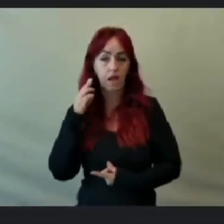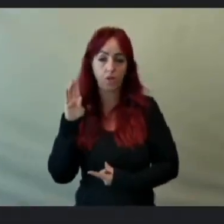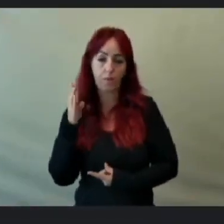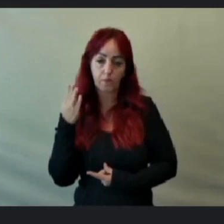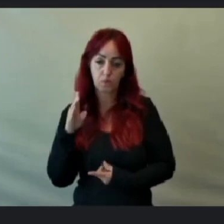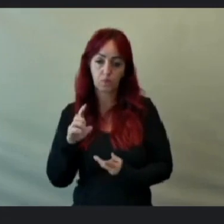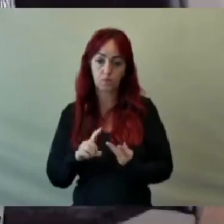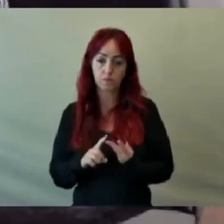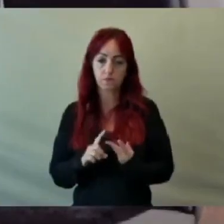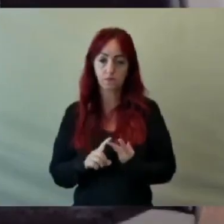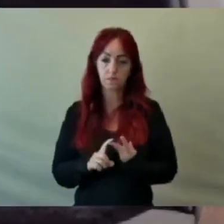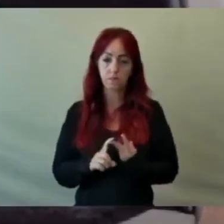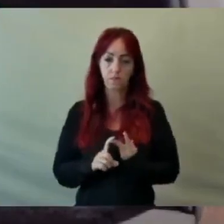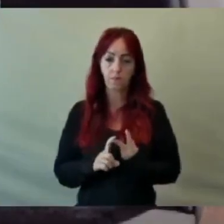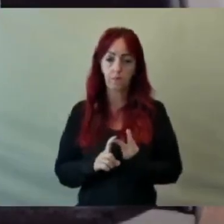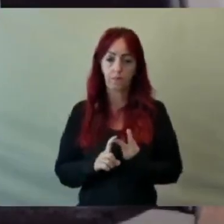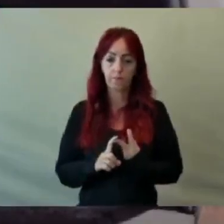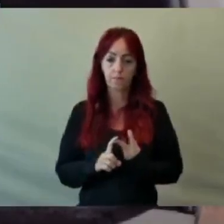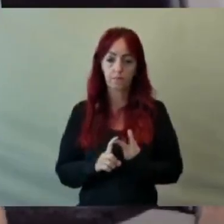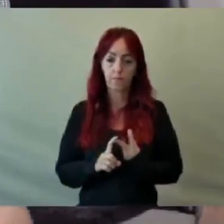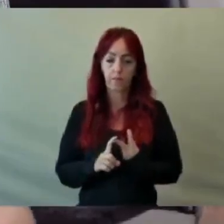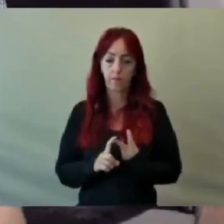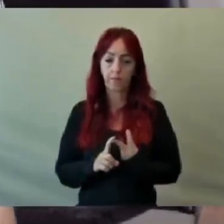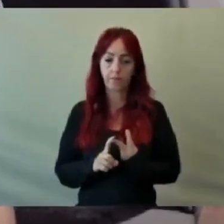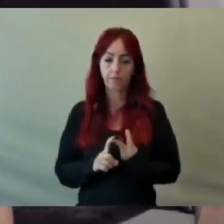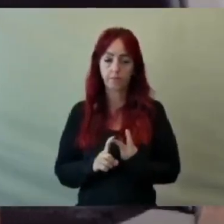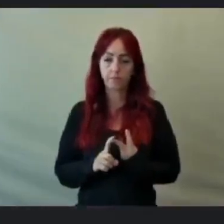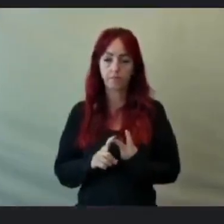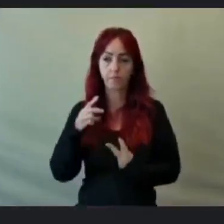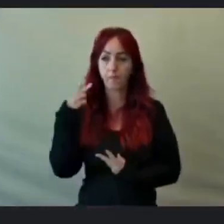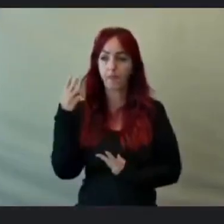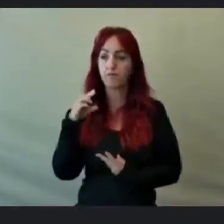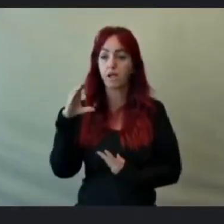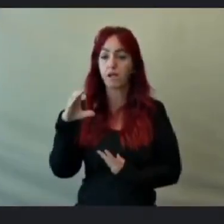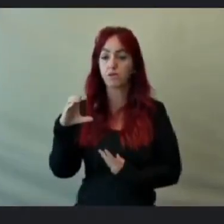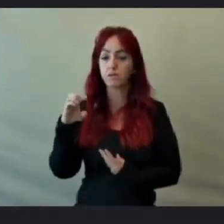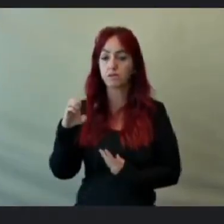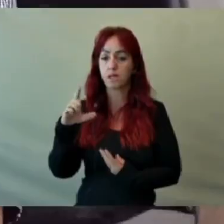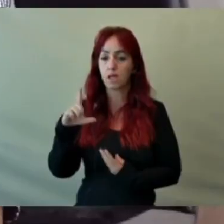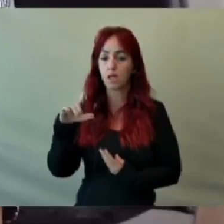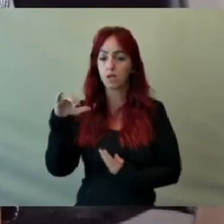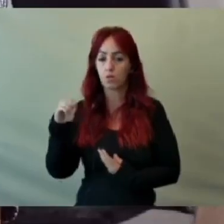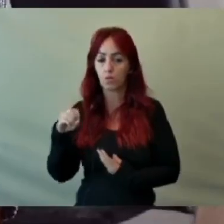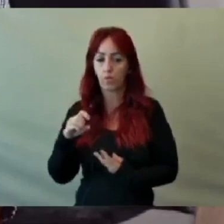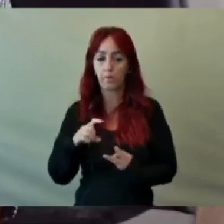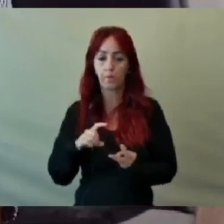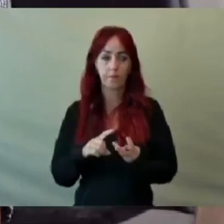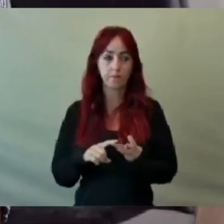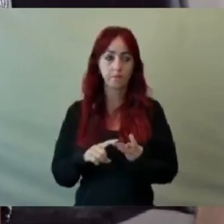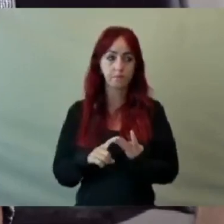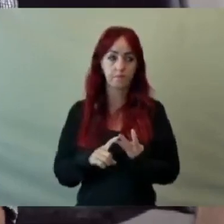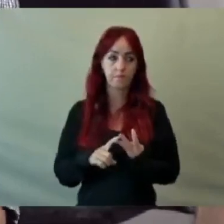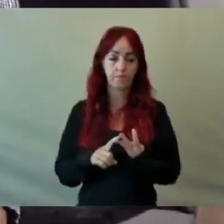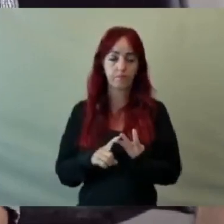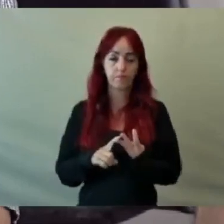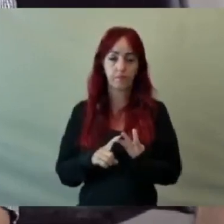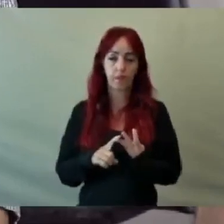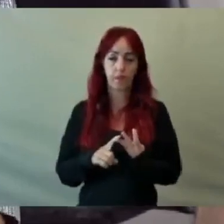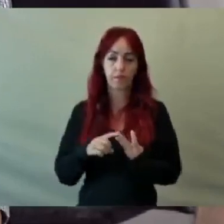requerimento. Como vota, vereador doutor Célio Frois? Com requerimento, presidente. Como vota, vereador Reinaldo Gomes?